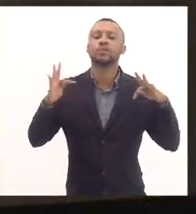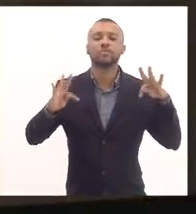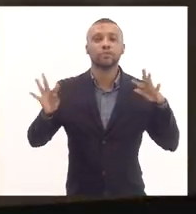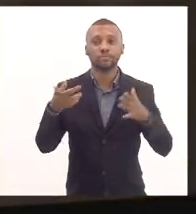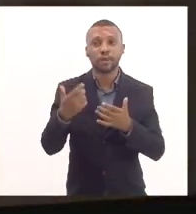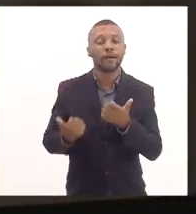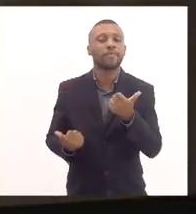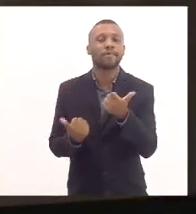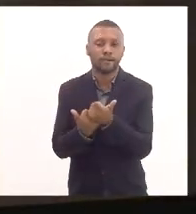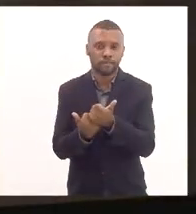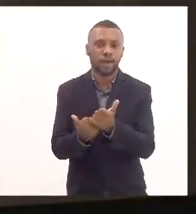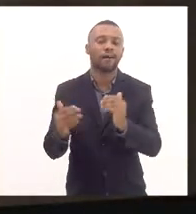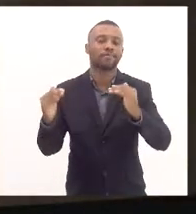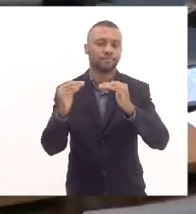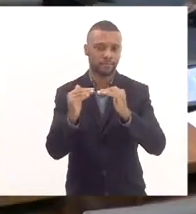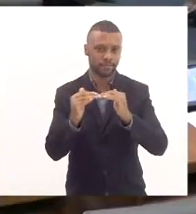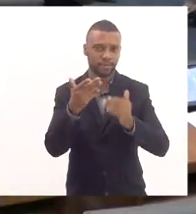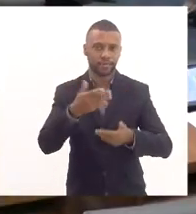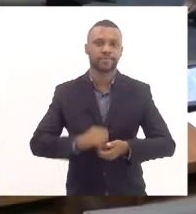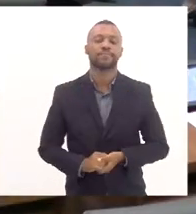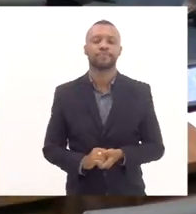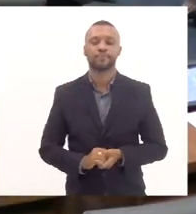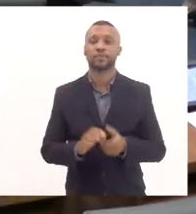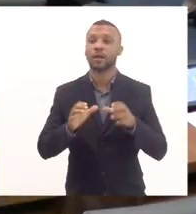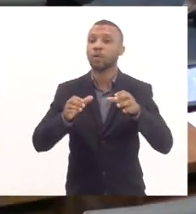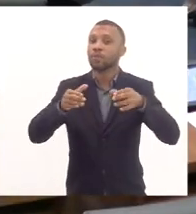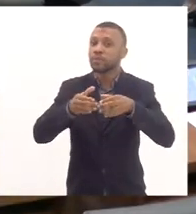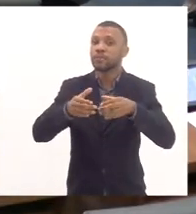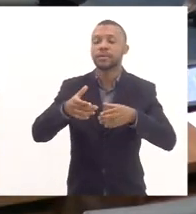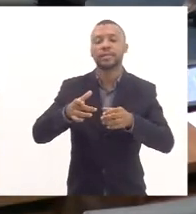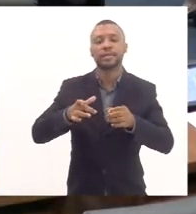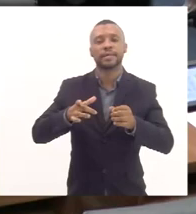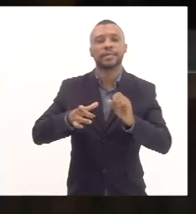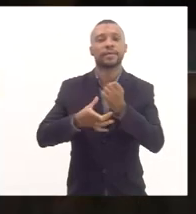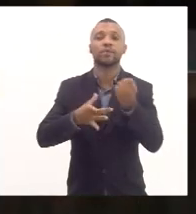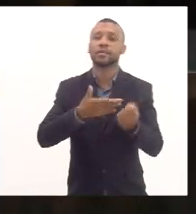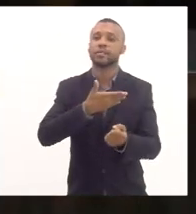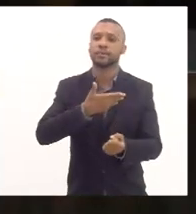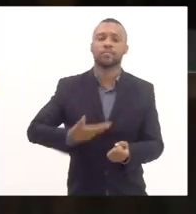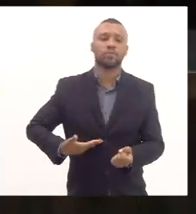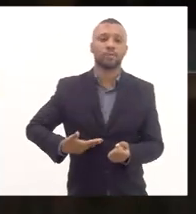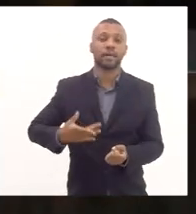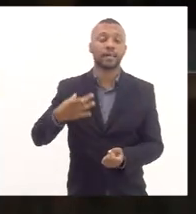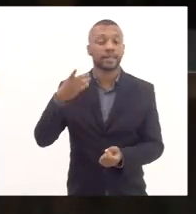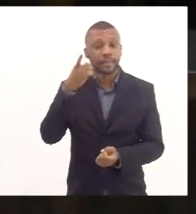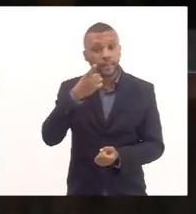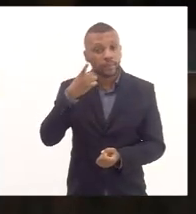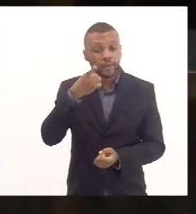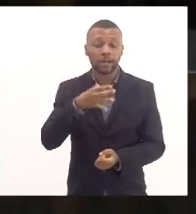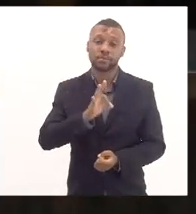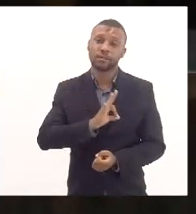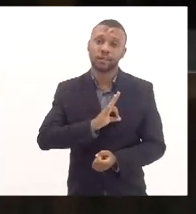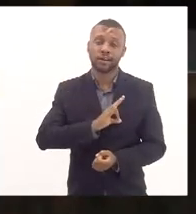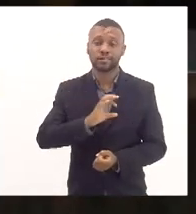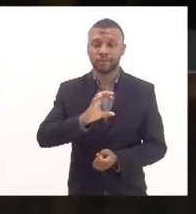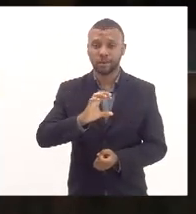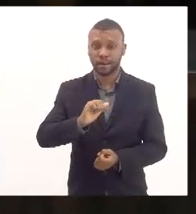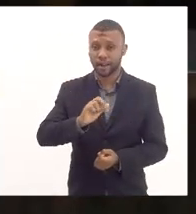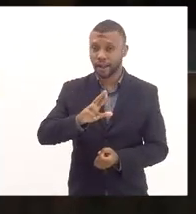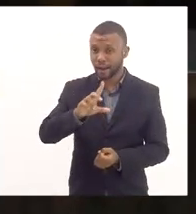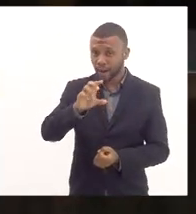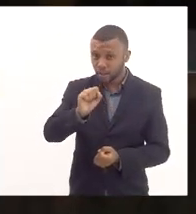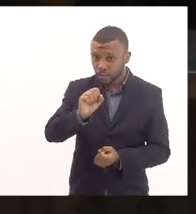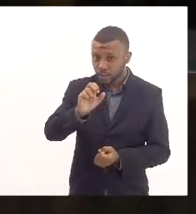parecer favorável presidente da Comissão de Segurança Pública Deputado delegado Carlos Augusto